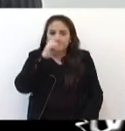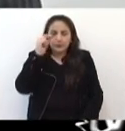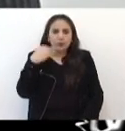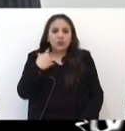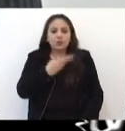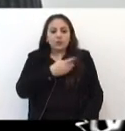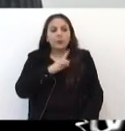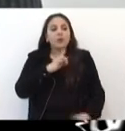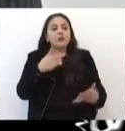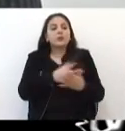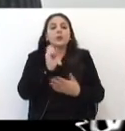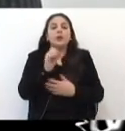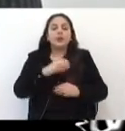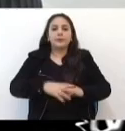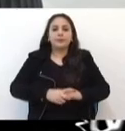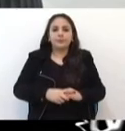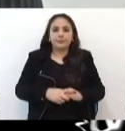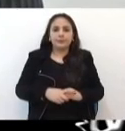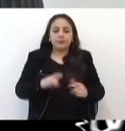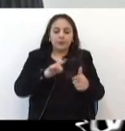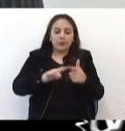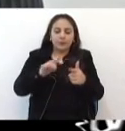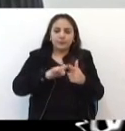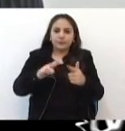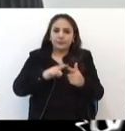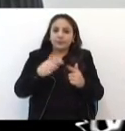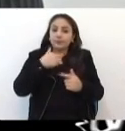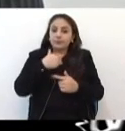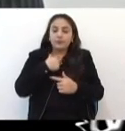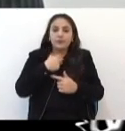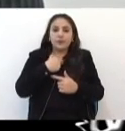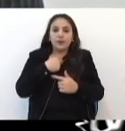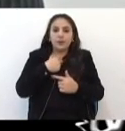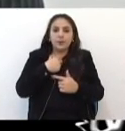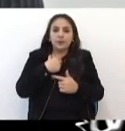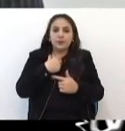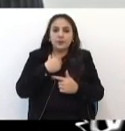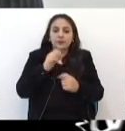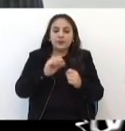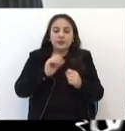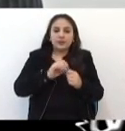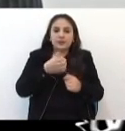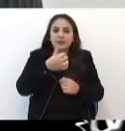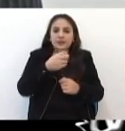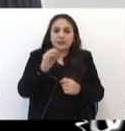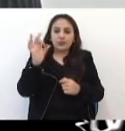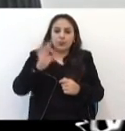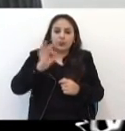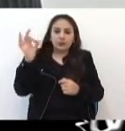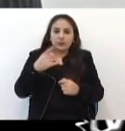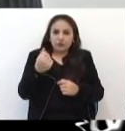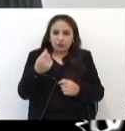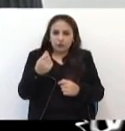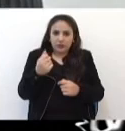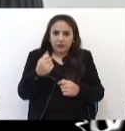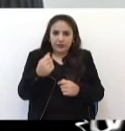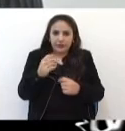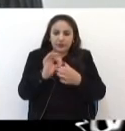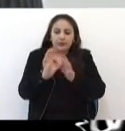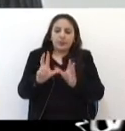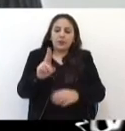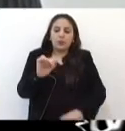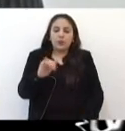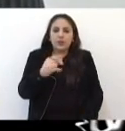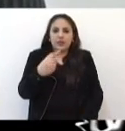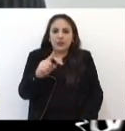Pacto Federativo. Nós não podemos deixar que 60% dos recursos fique na mão da União. A União